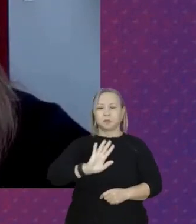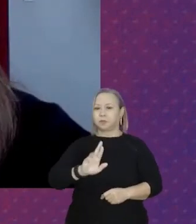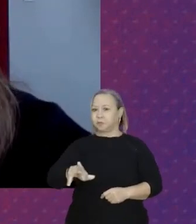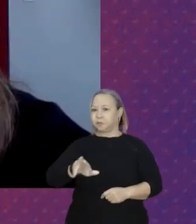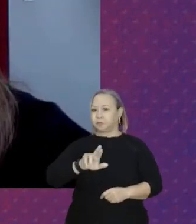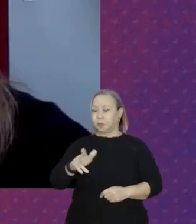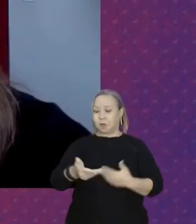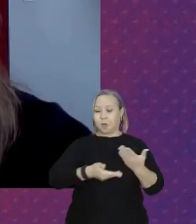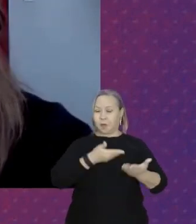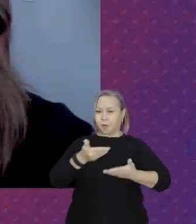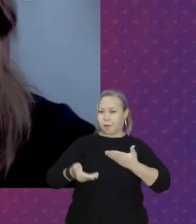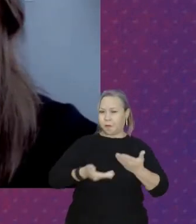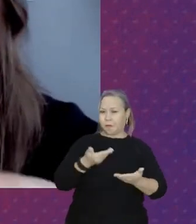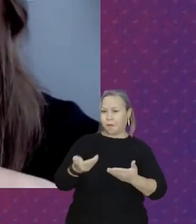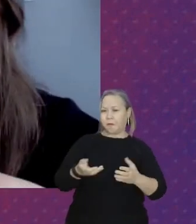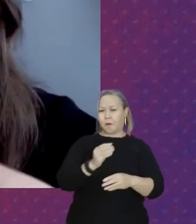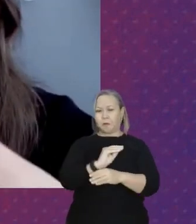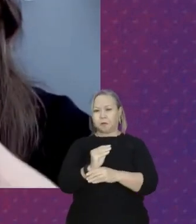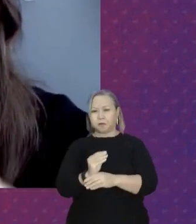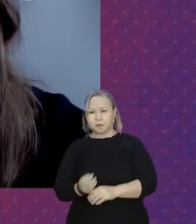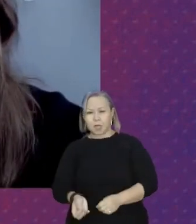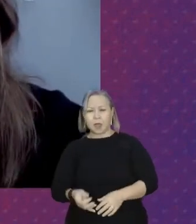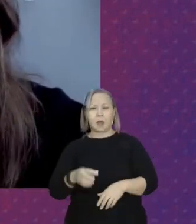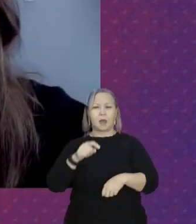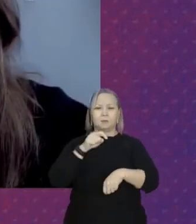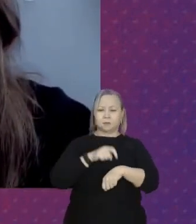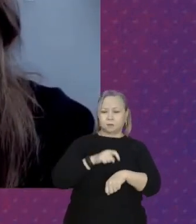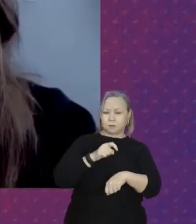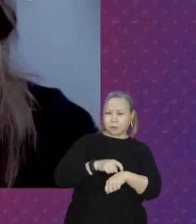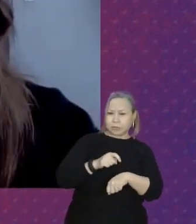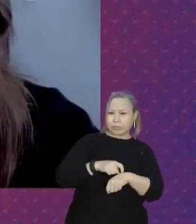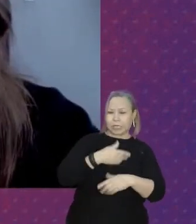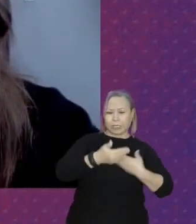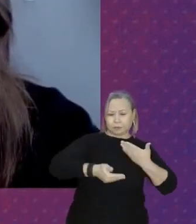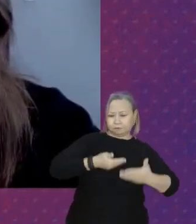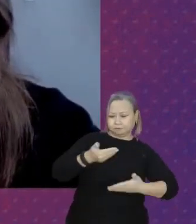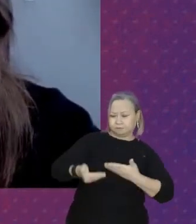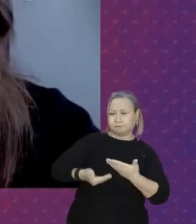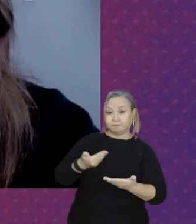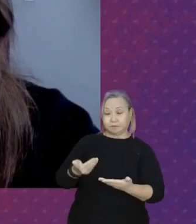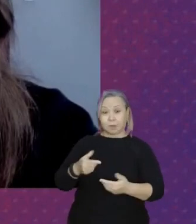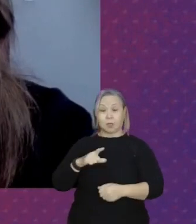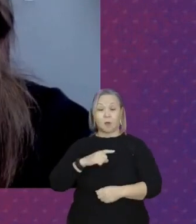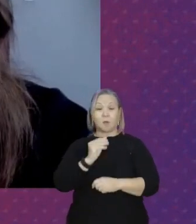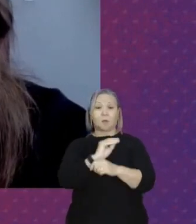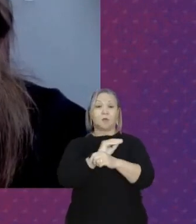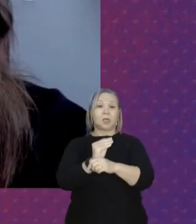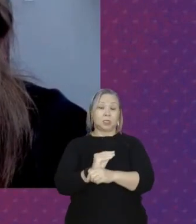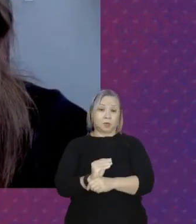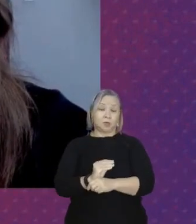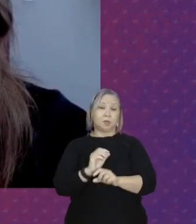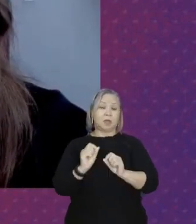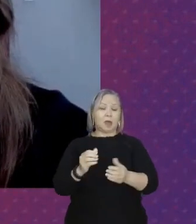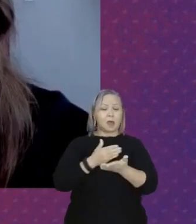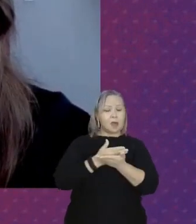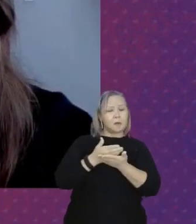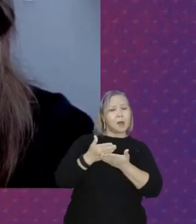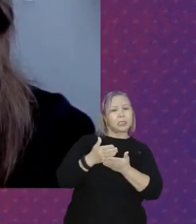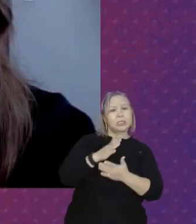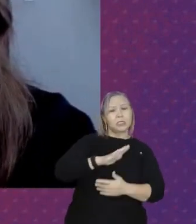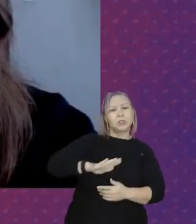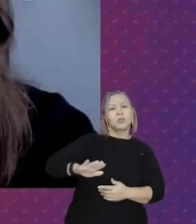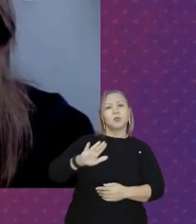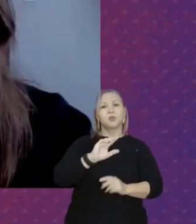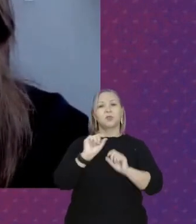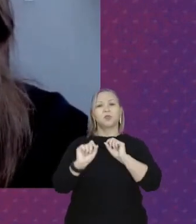envolve tempo, envolve relação. Então, a gente pensa o cuidado a partir de tudo aquilo que